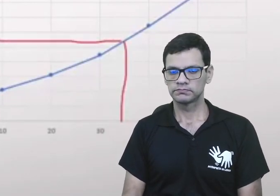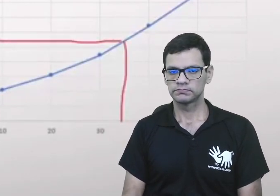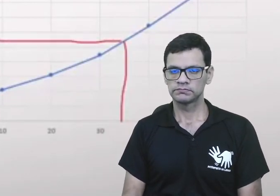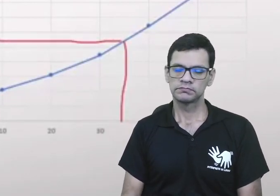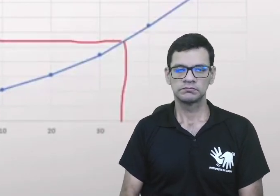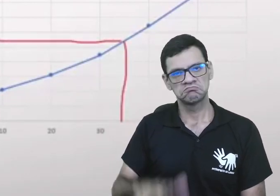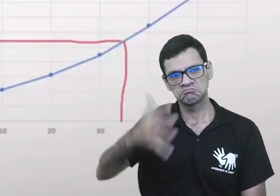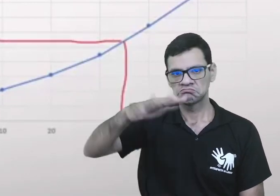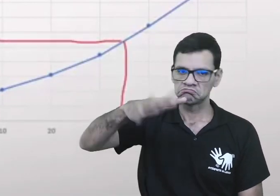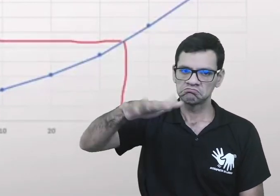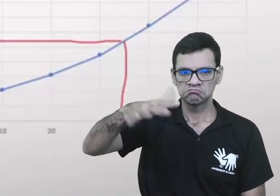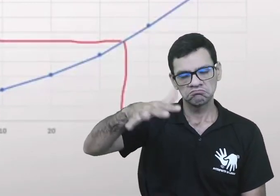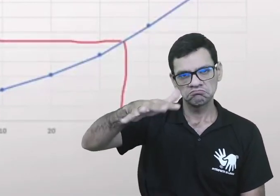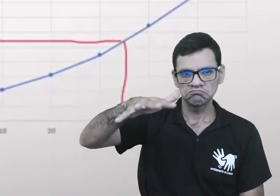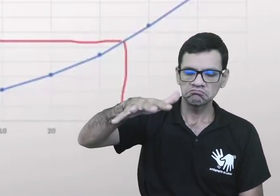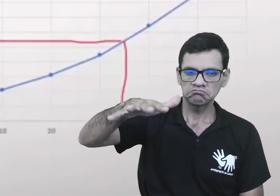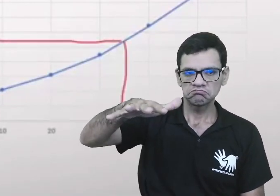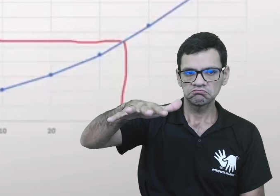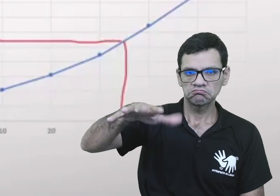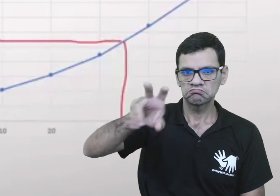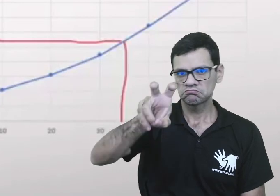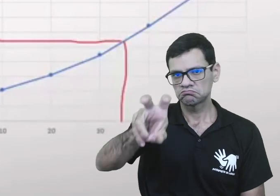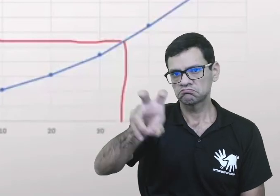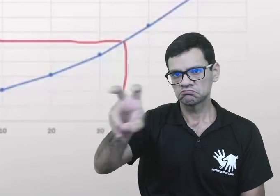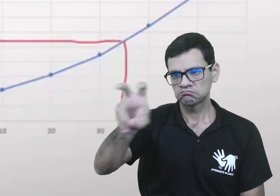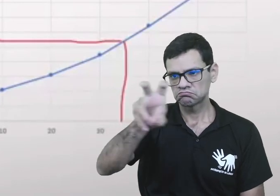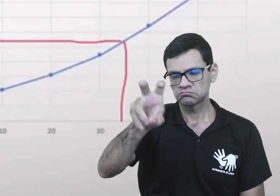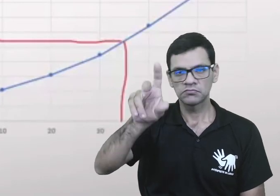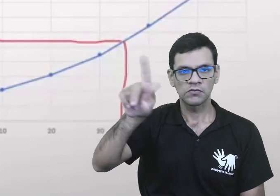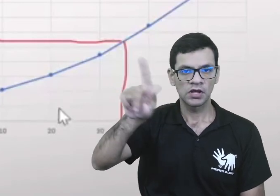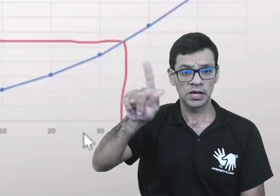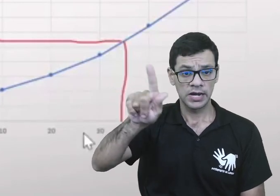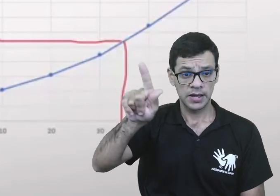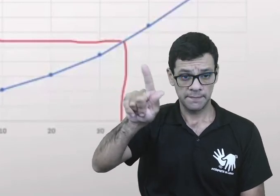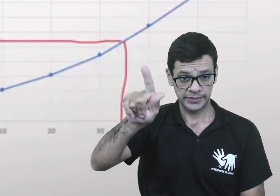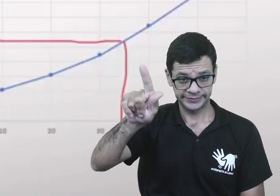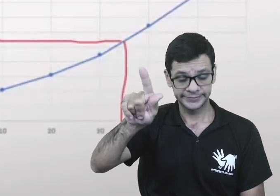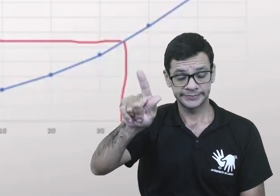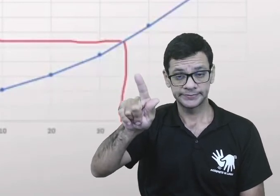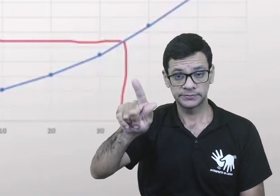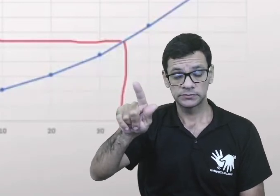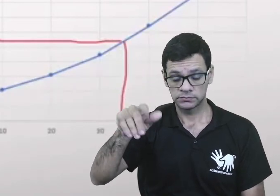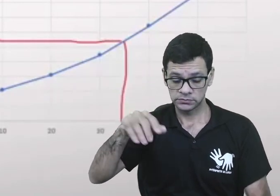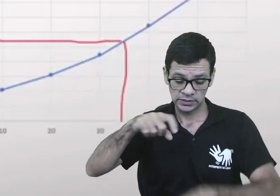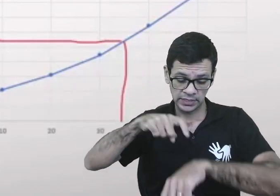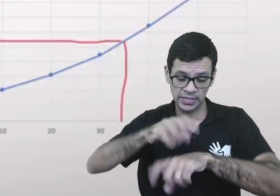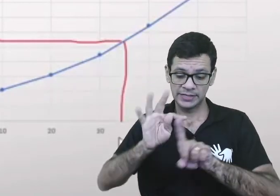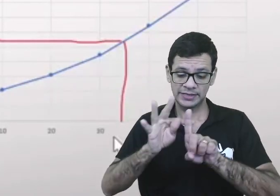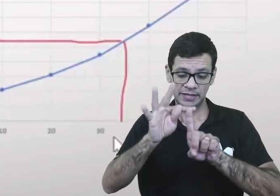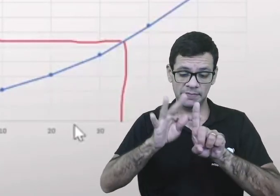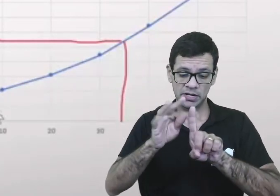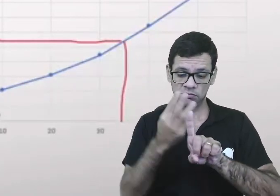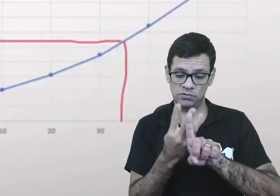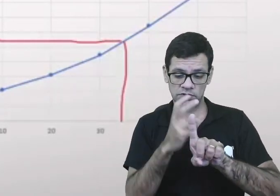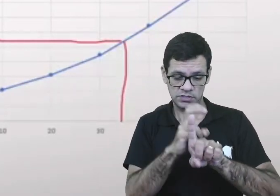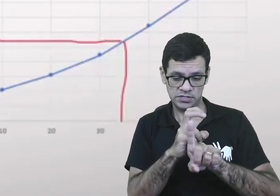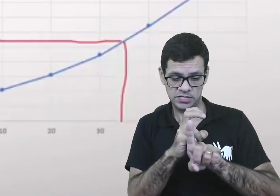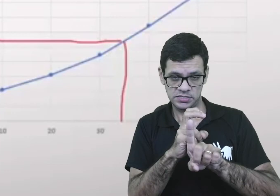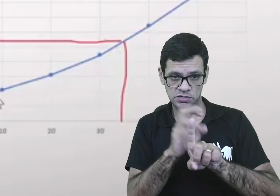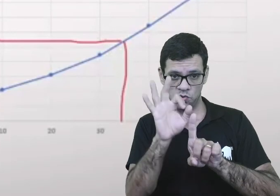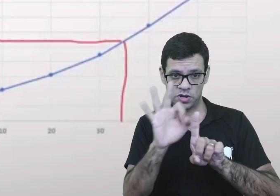Digamos que seja aproximadamente 55 gramas. Então, a 35 graus Celsius, a gente consegue